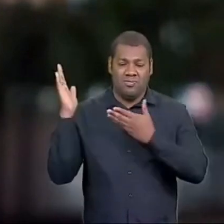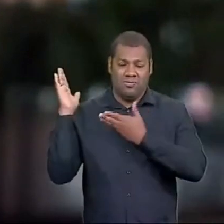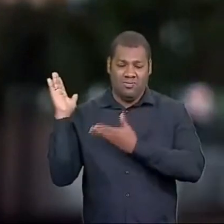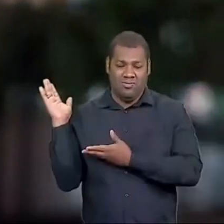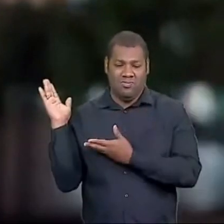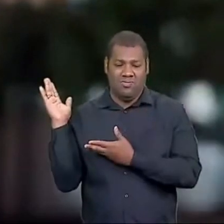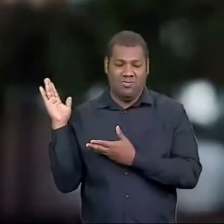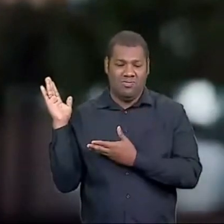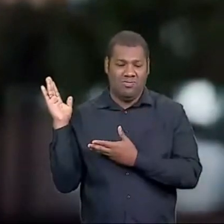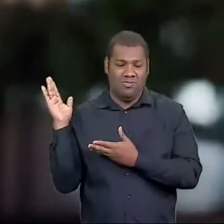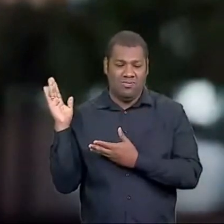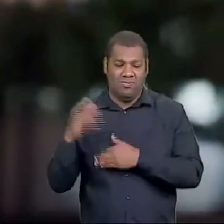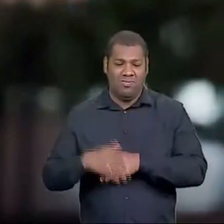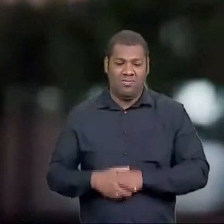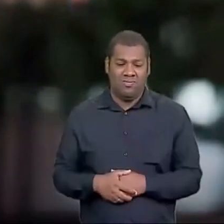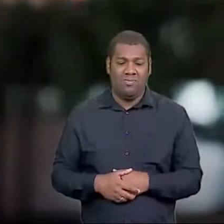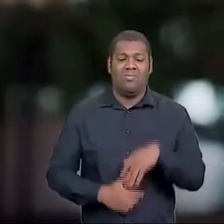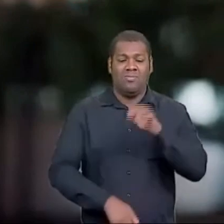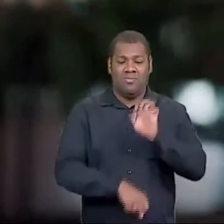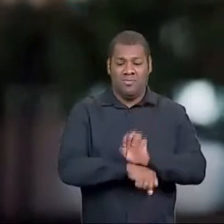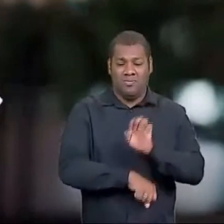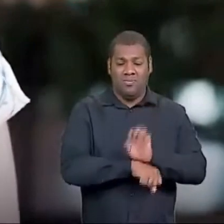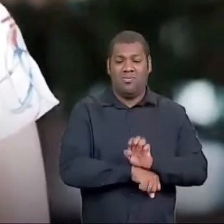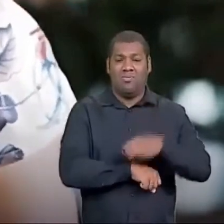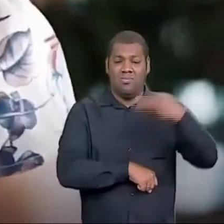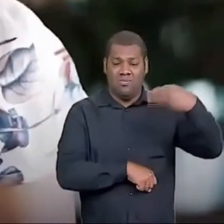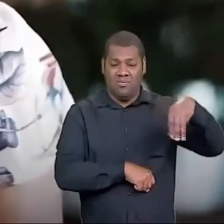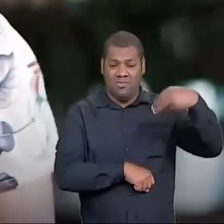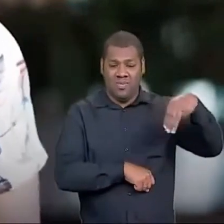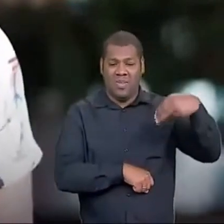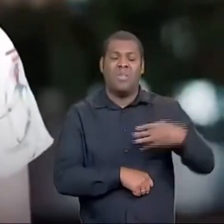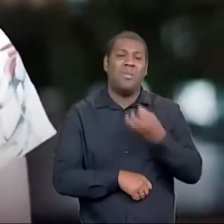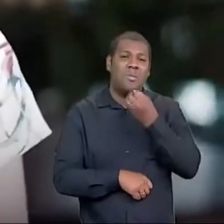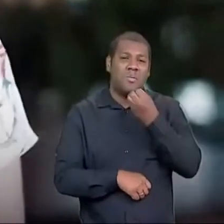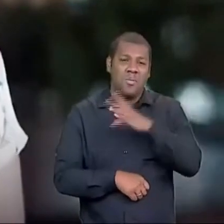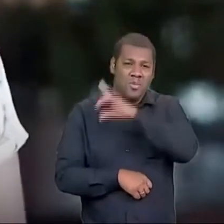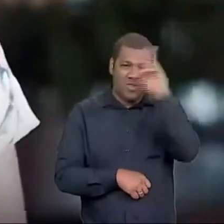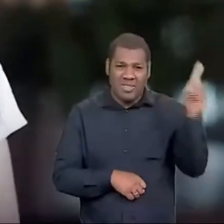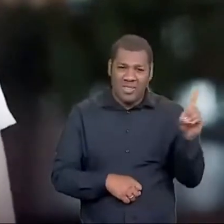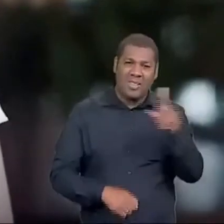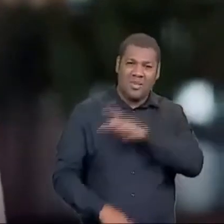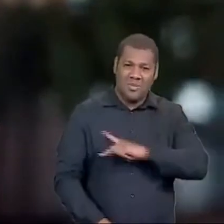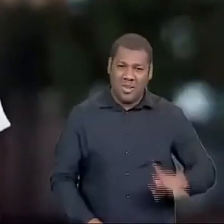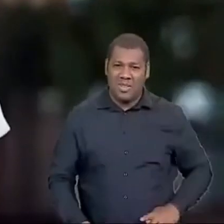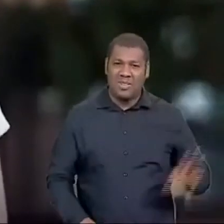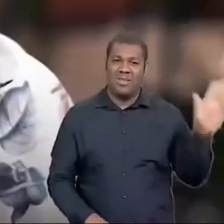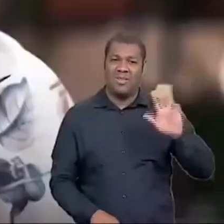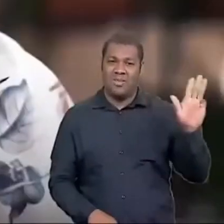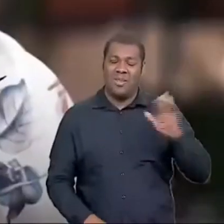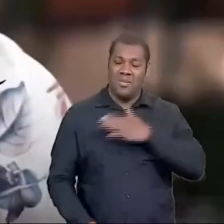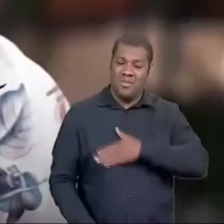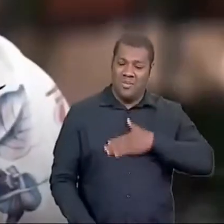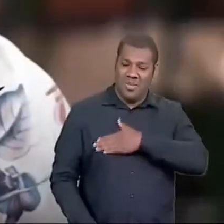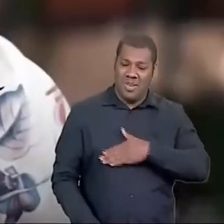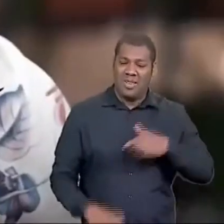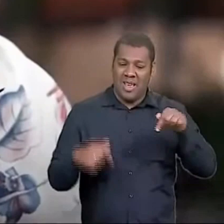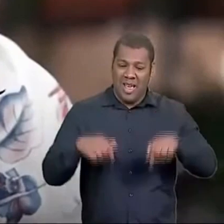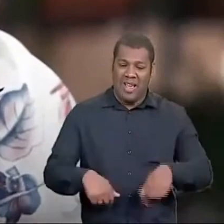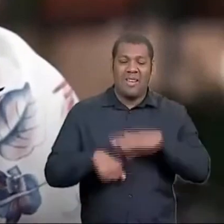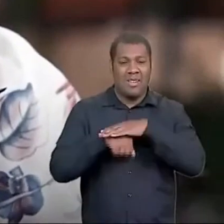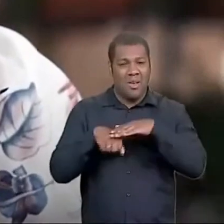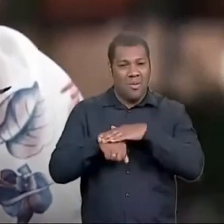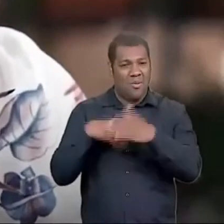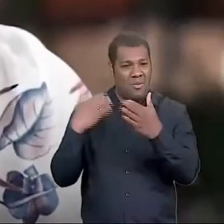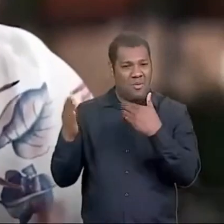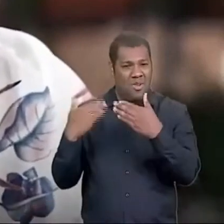Brasil, sou do Maranhão. Bom dia, presidente Lula. É um prazer estar aqui conversando com o senhor. Eu gostaria de saber